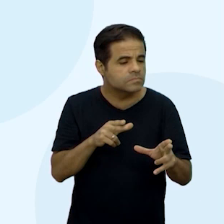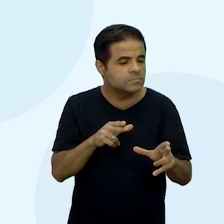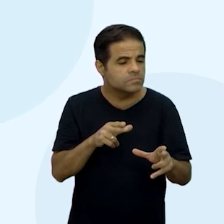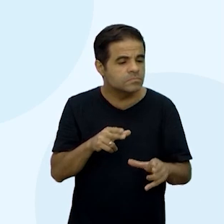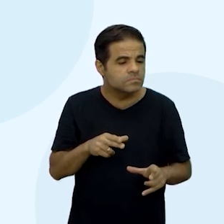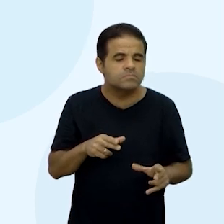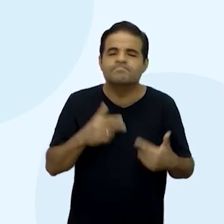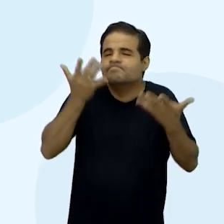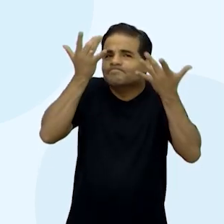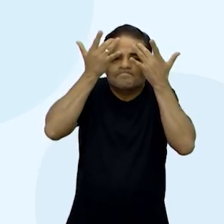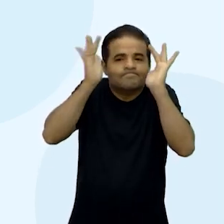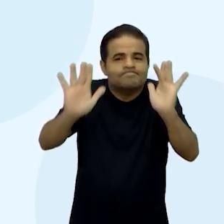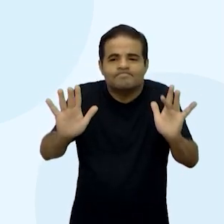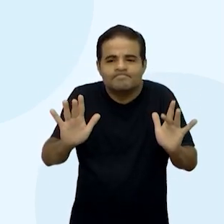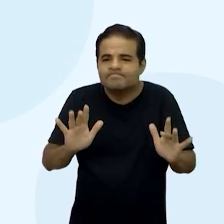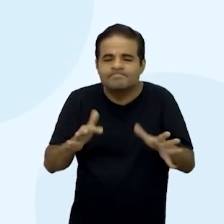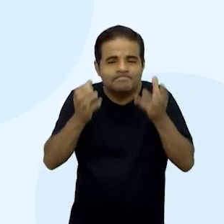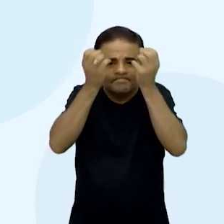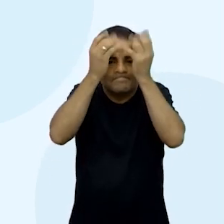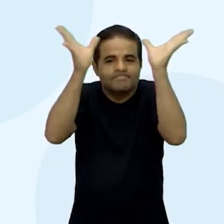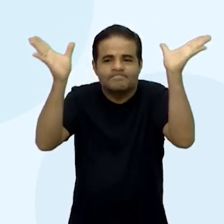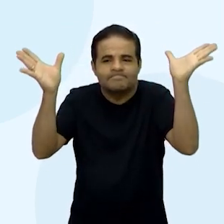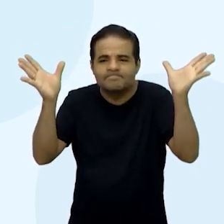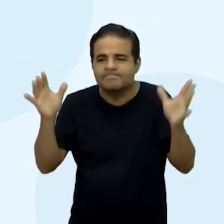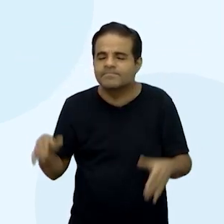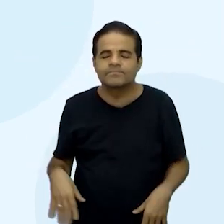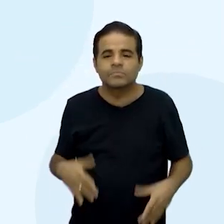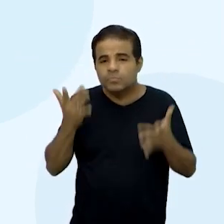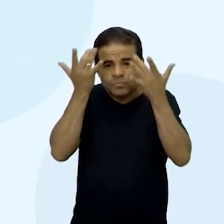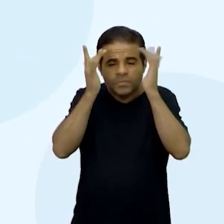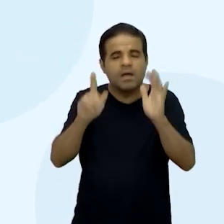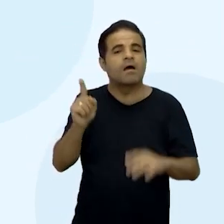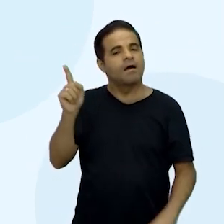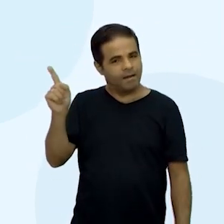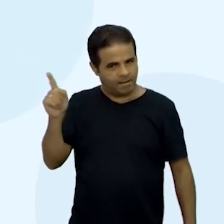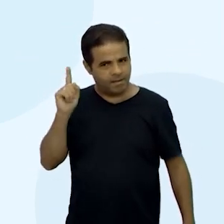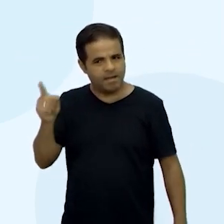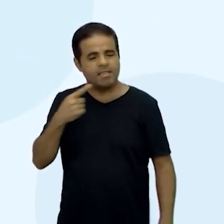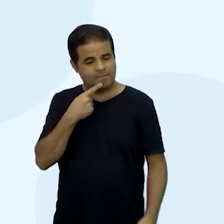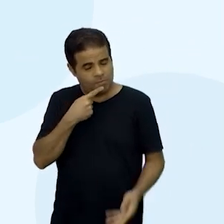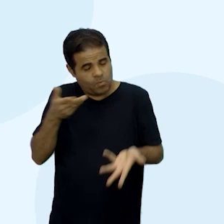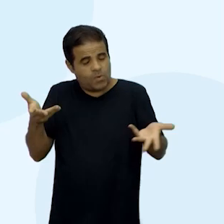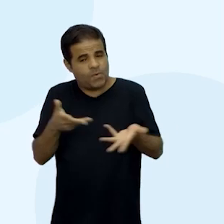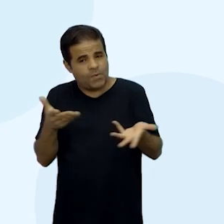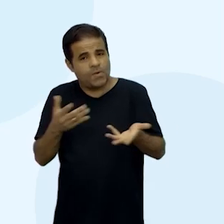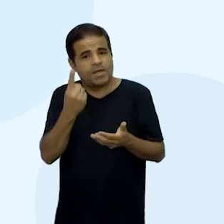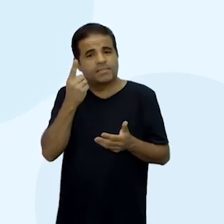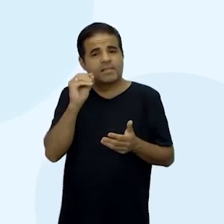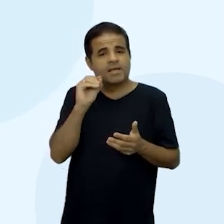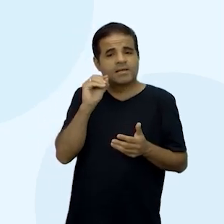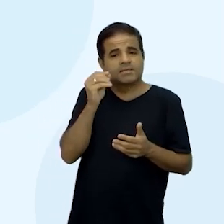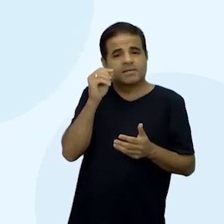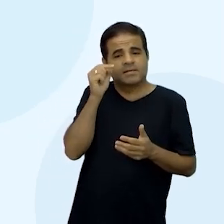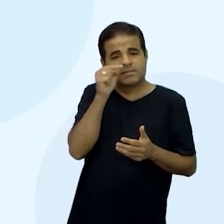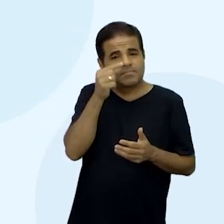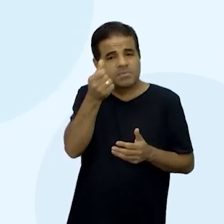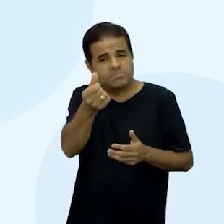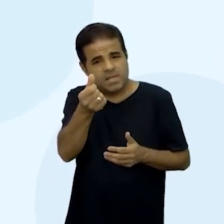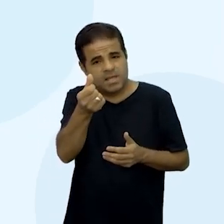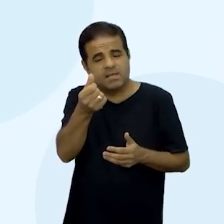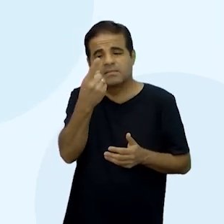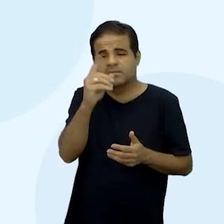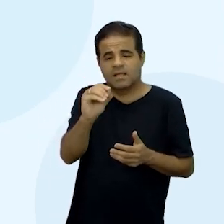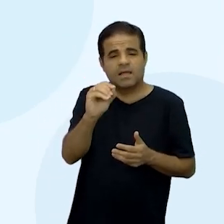Não tenho nem ideia. É isso aí. Hã? Não tenho nem ideia. Tem aí, você acabou de falar aí, pô. 10 menos 6. Não